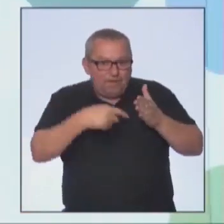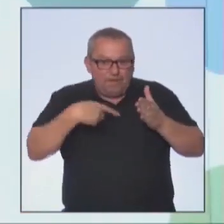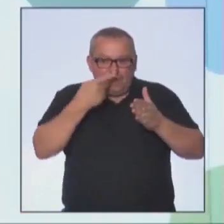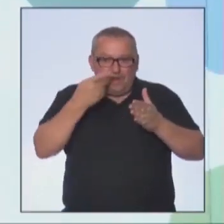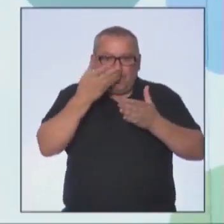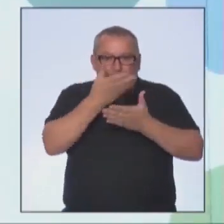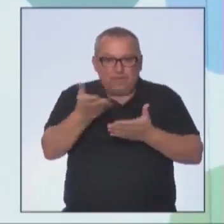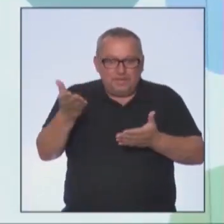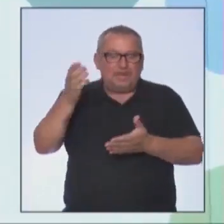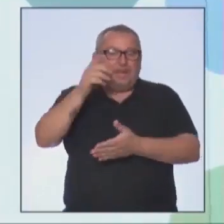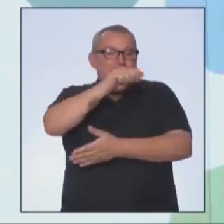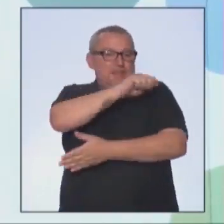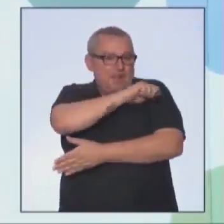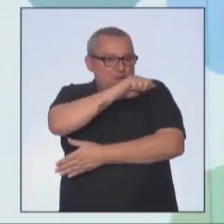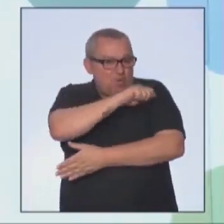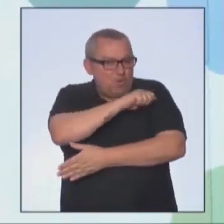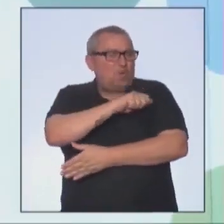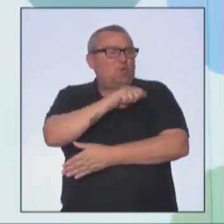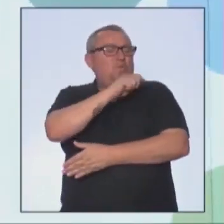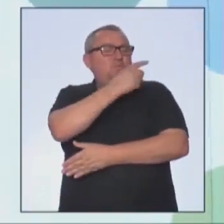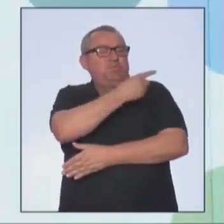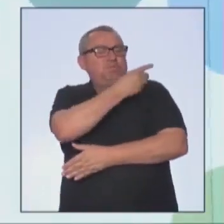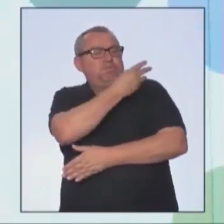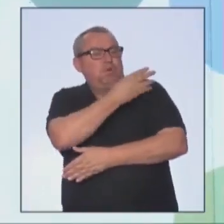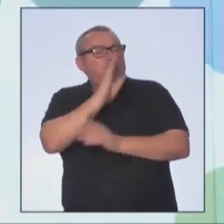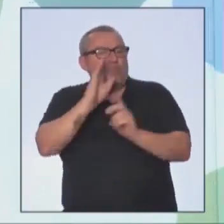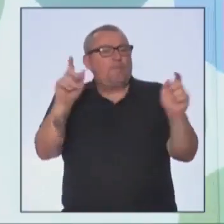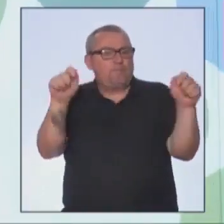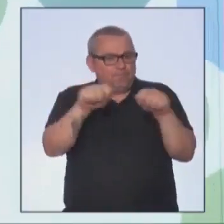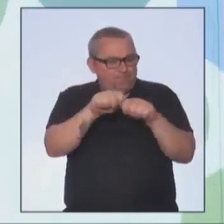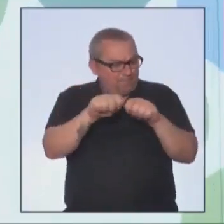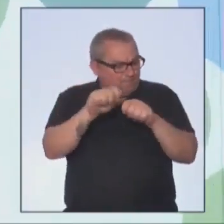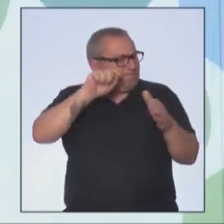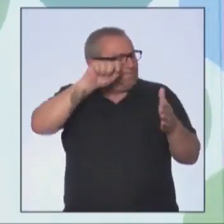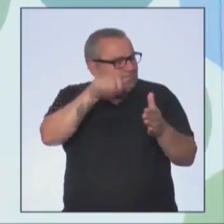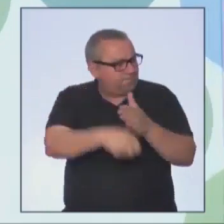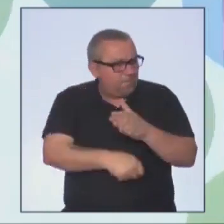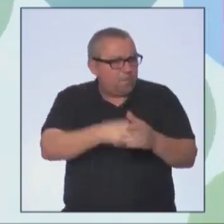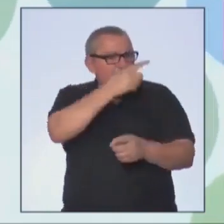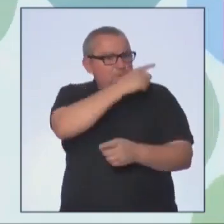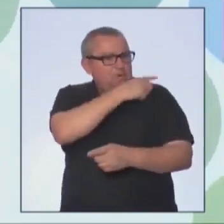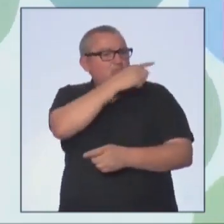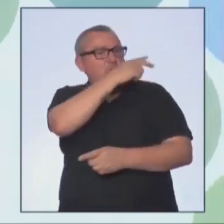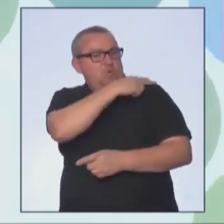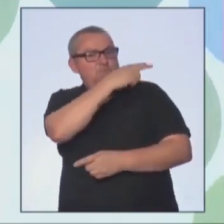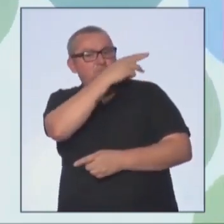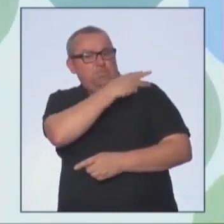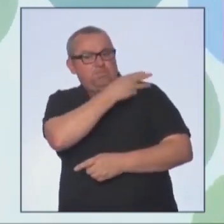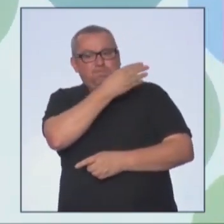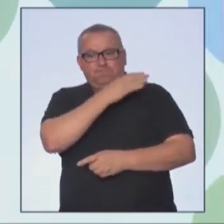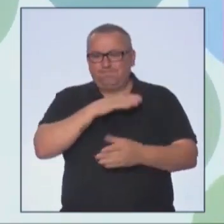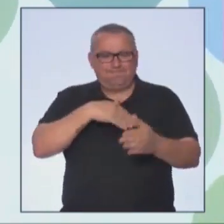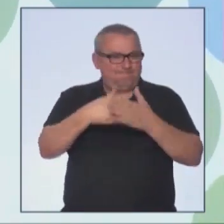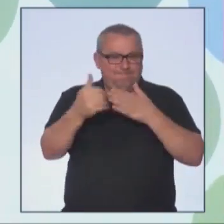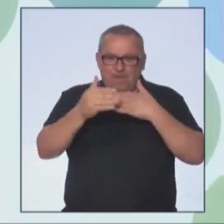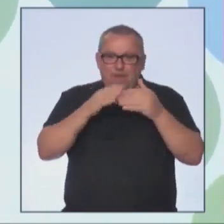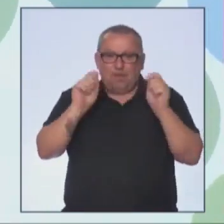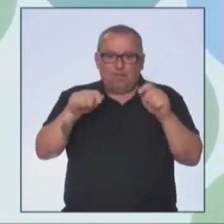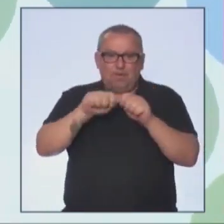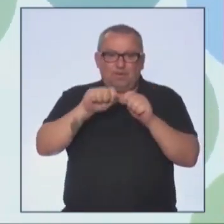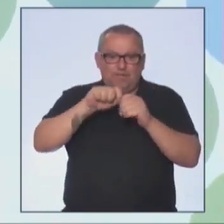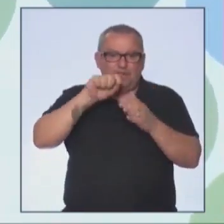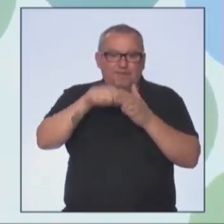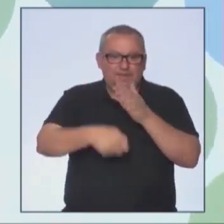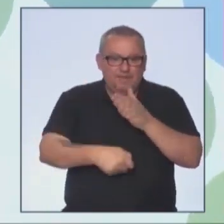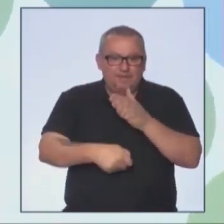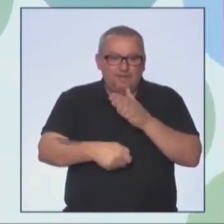vocês, alunos do colegial, que vocês já podem fazer a inscrição. Seja você do primeiro, segundo ou terceiro,